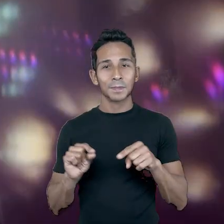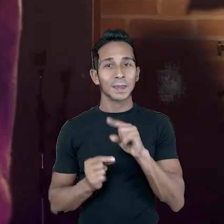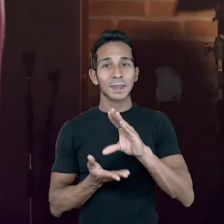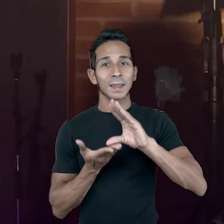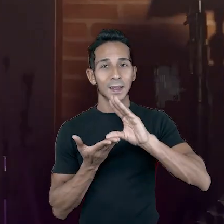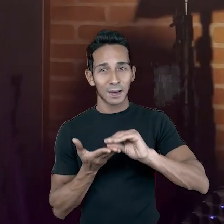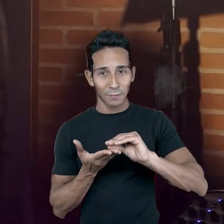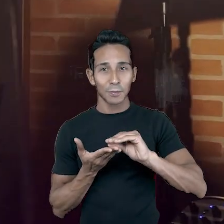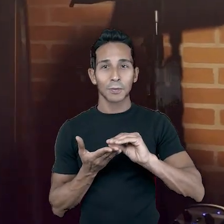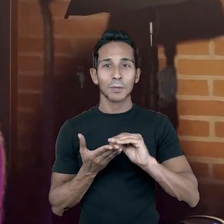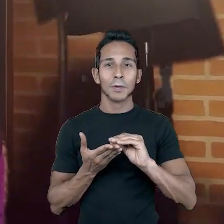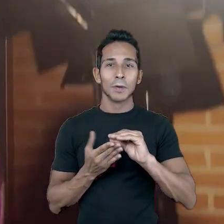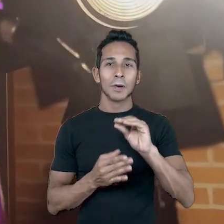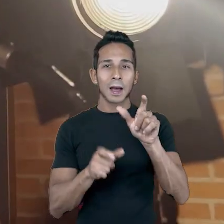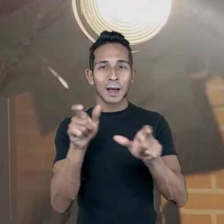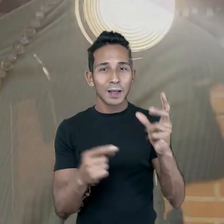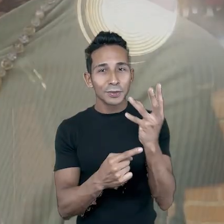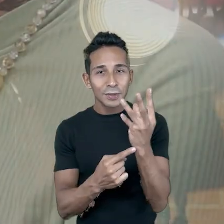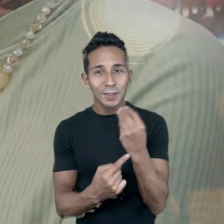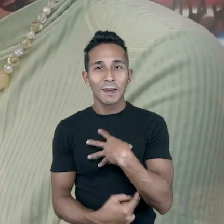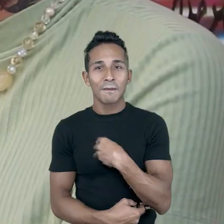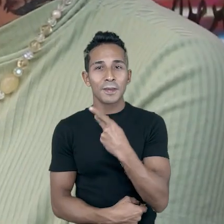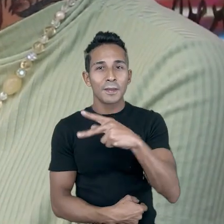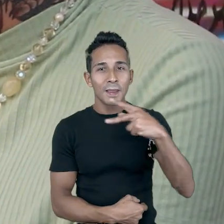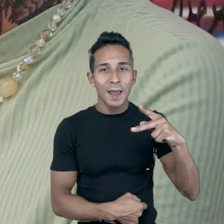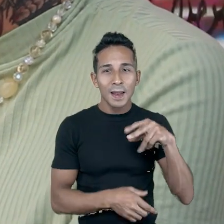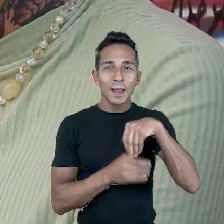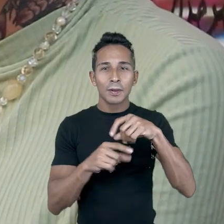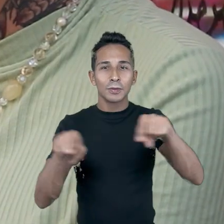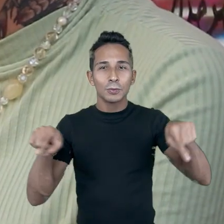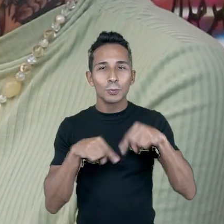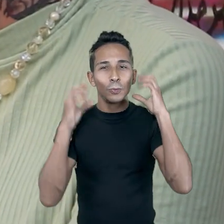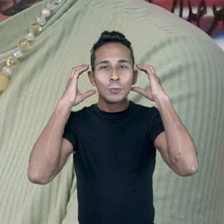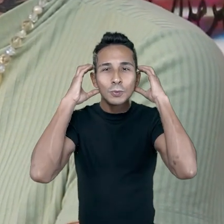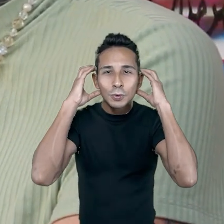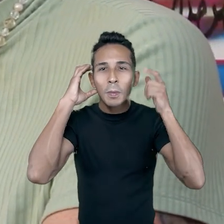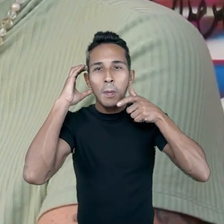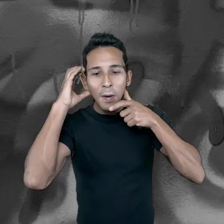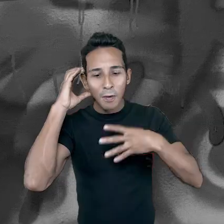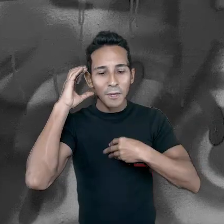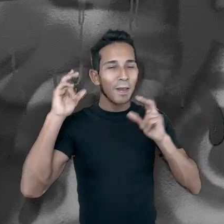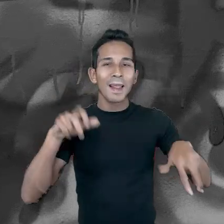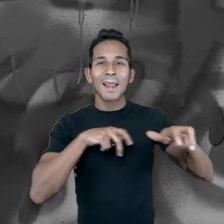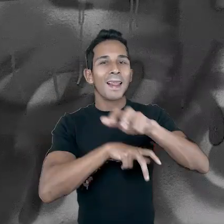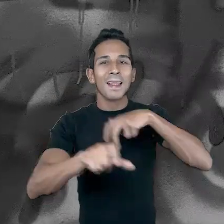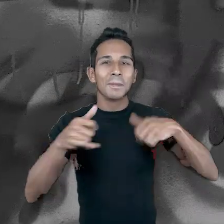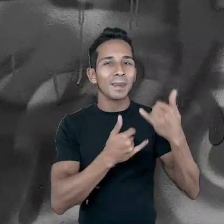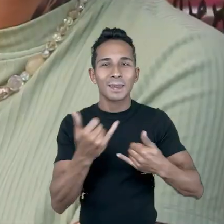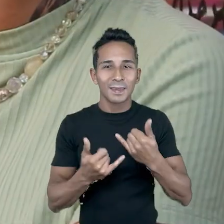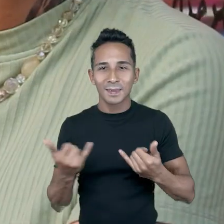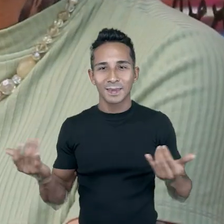Família também que eu escolhi. Foi um disco que foi gravado assim com os filhos dos artistas dentro do estúdio, os filhos de Brisa